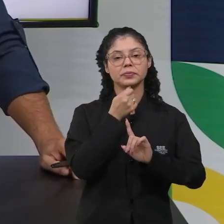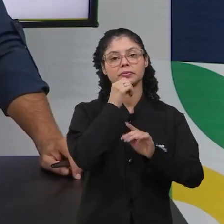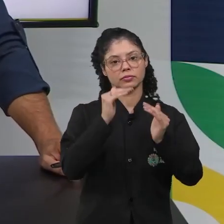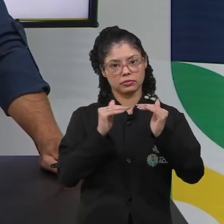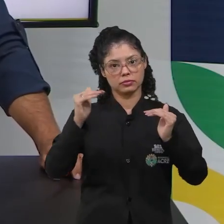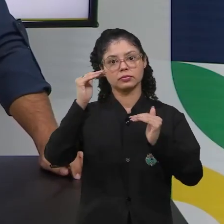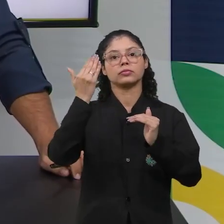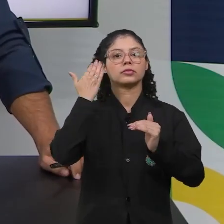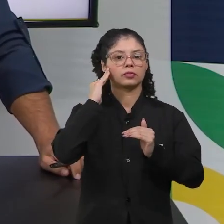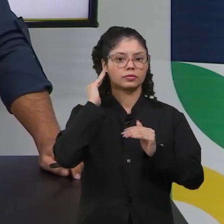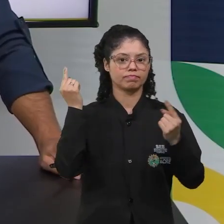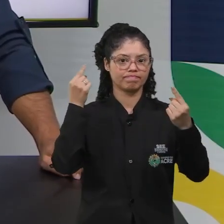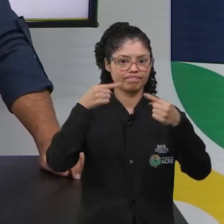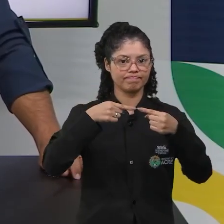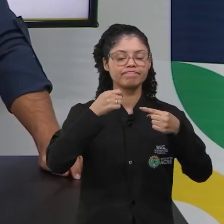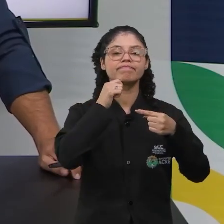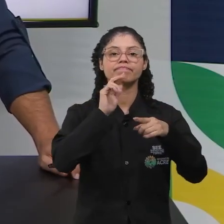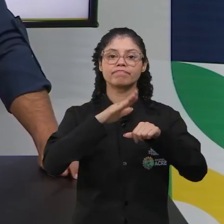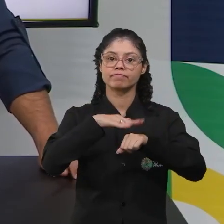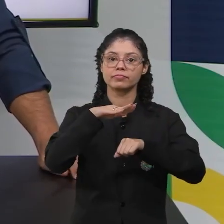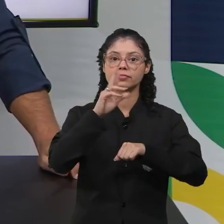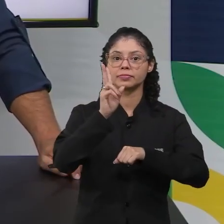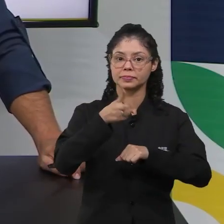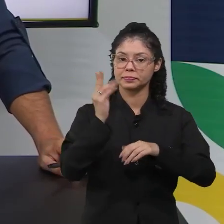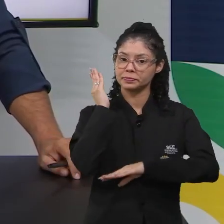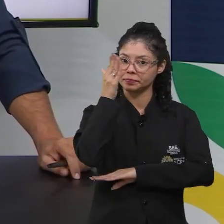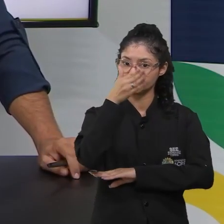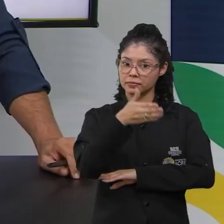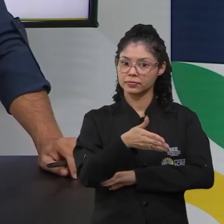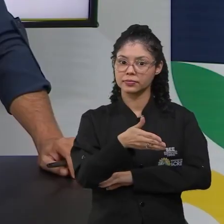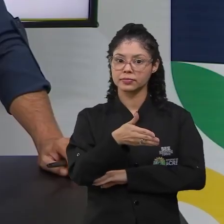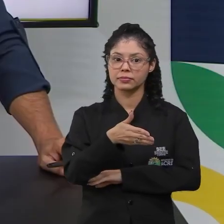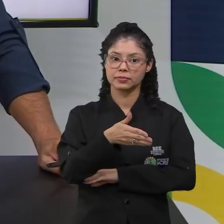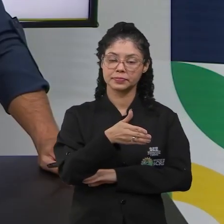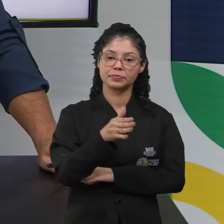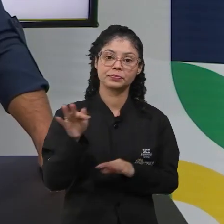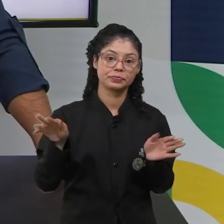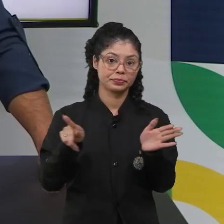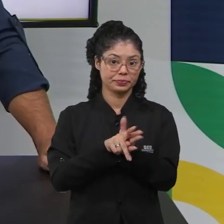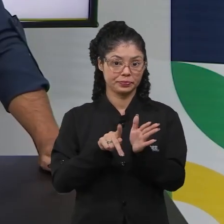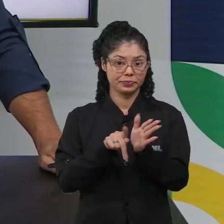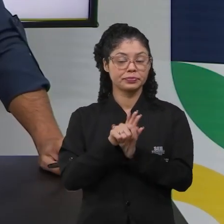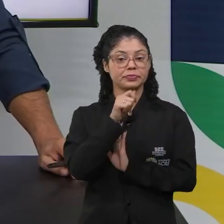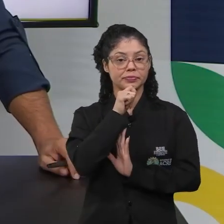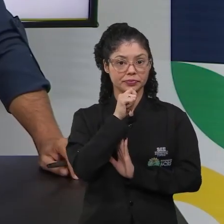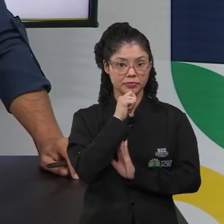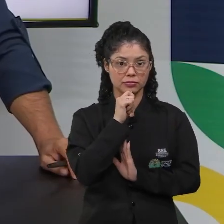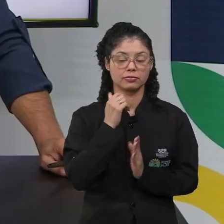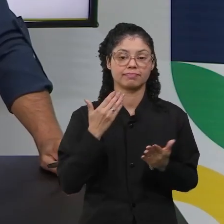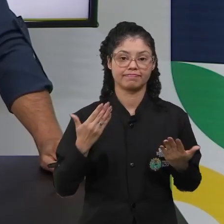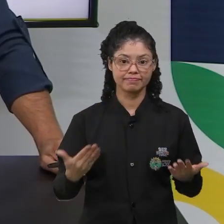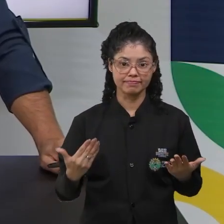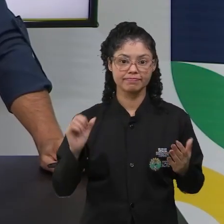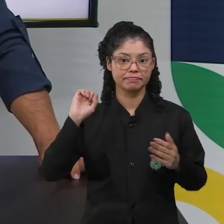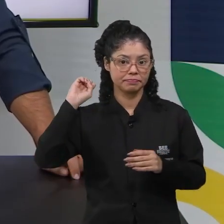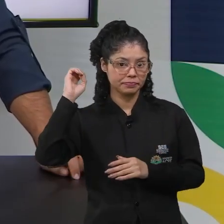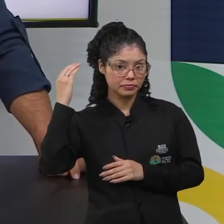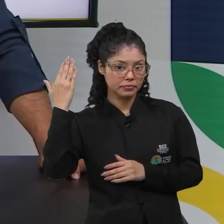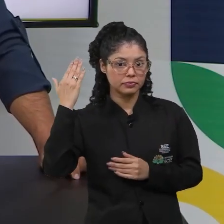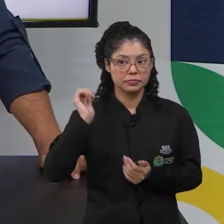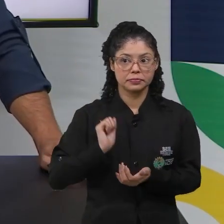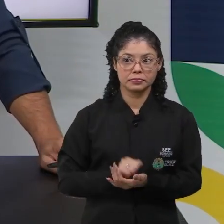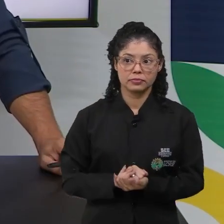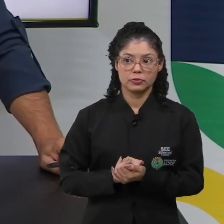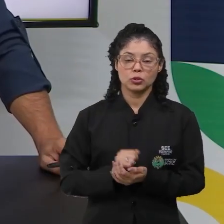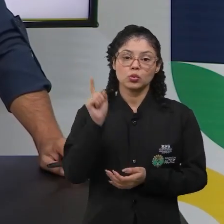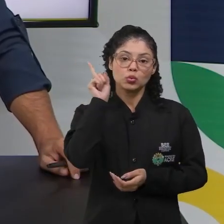além da competição. Por mais que seja sempre um direcionamento muito específico, muito nichado, que acontece